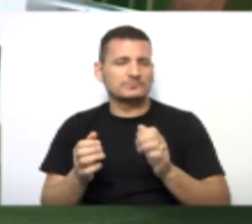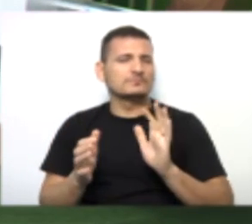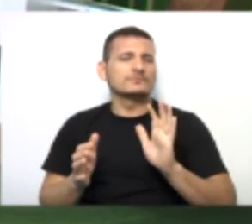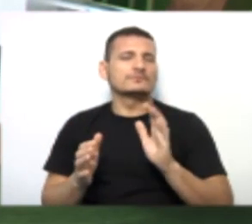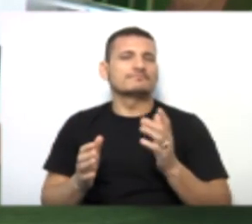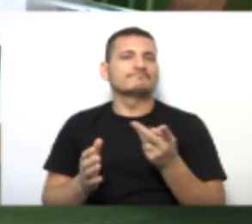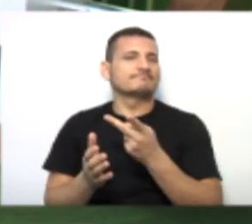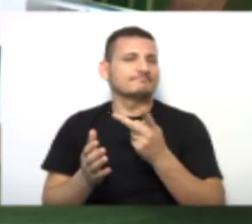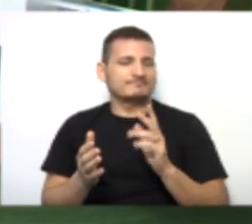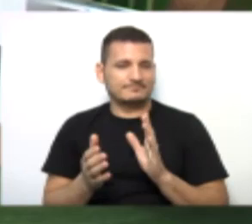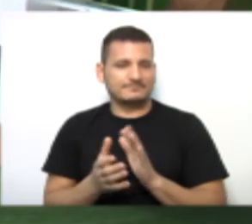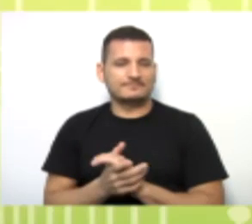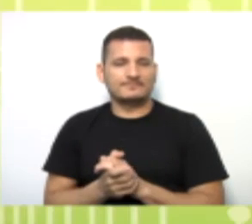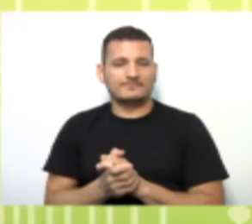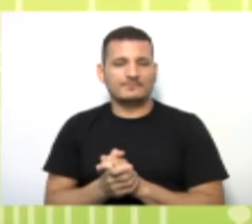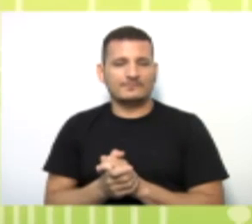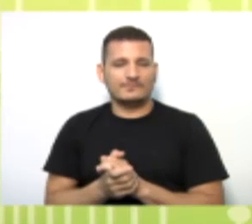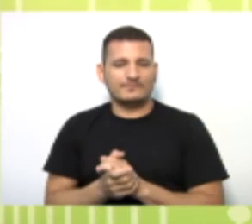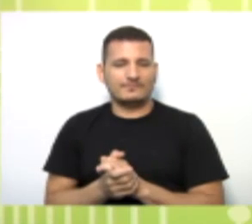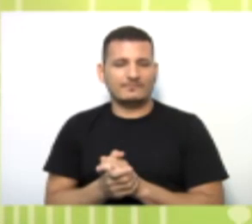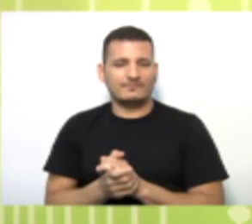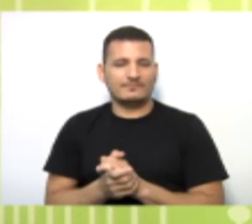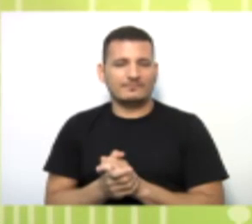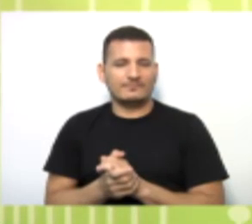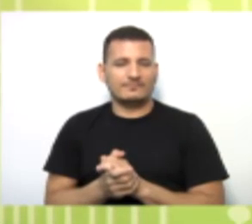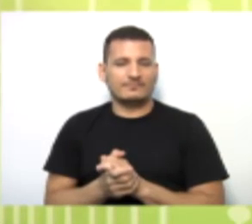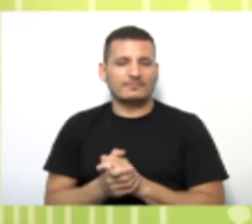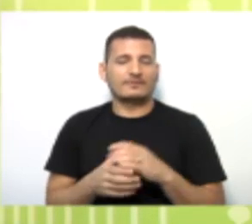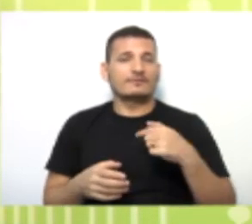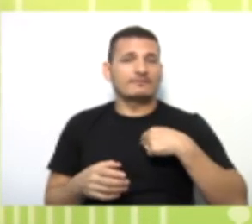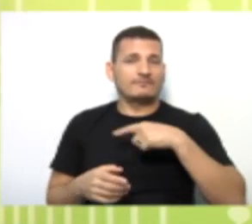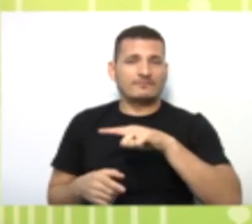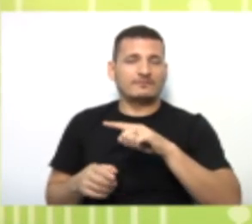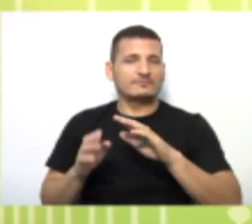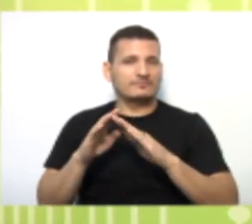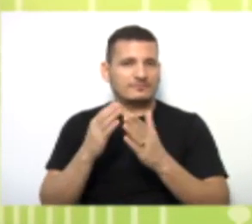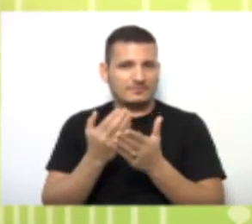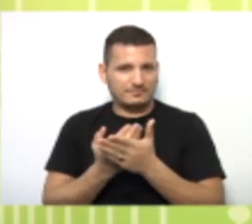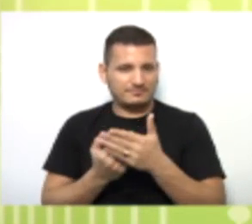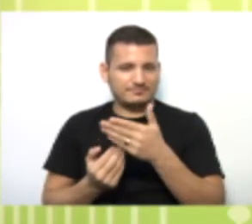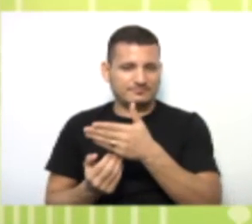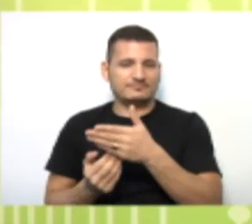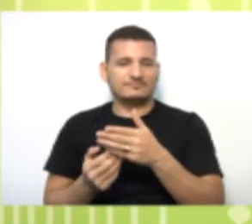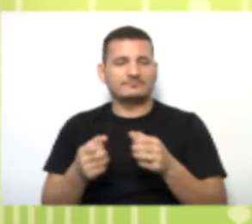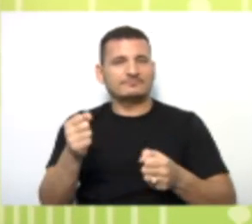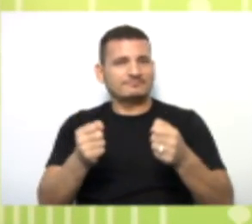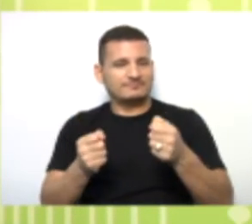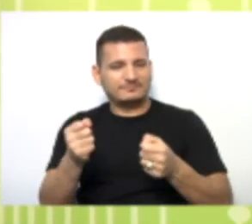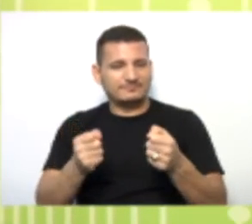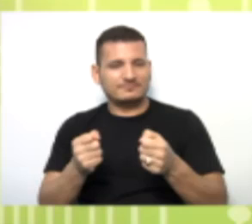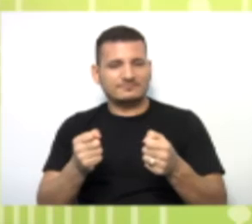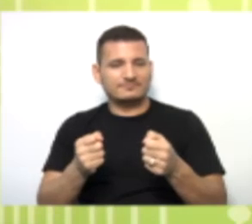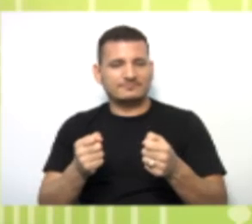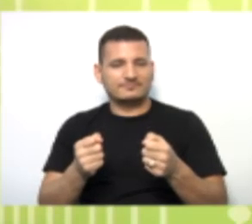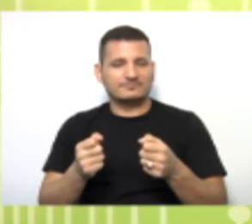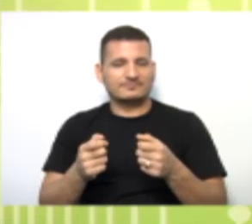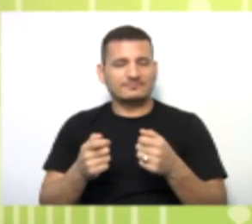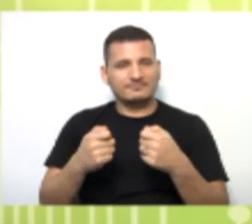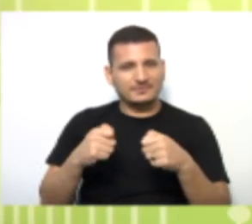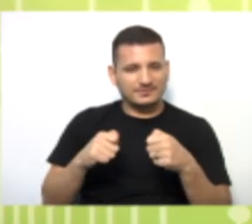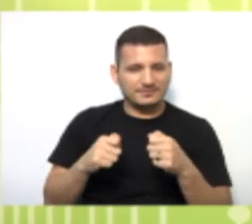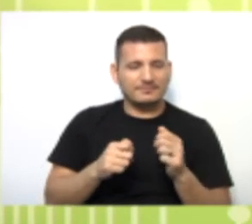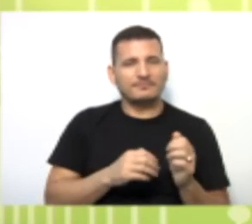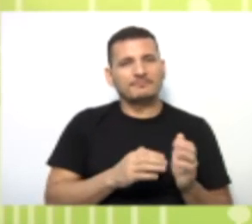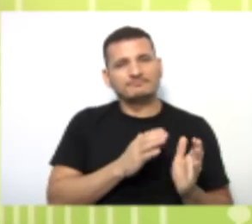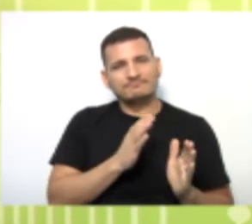Vou explicar pro pessoal para vocês aqui agora. A gente, quando vai para uma escola dessa, uma autoescola de veículos, a gente tem que seguir